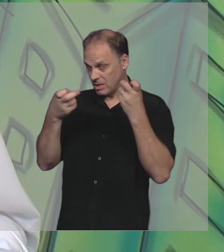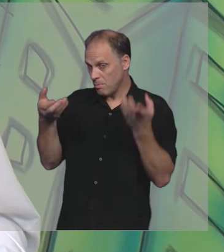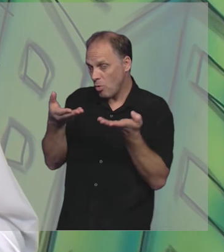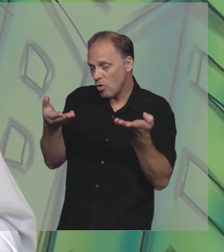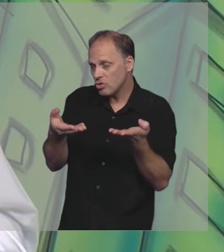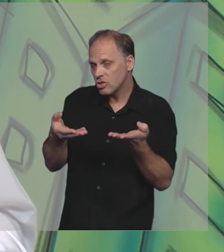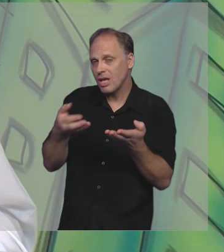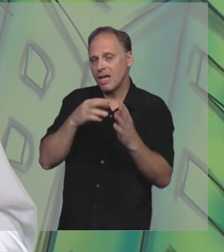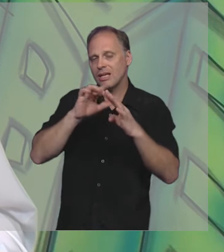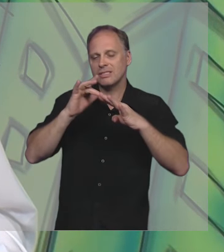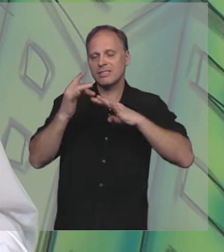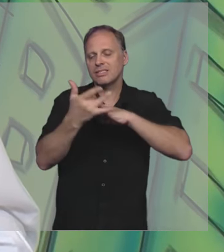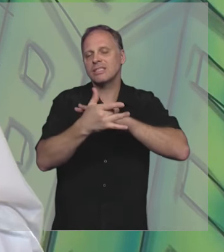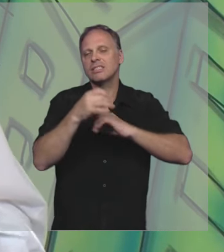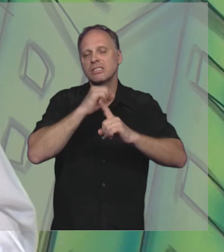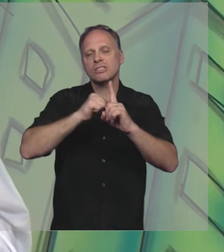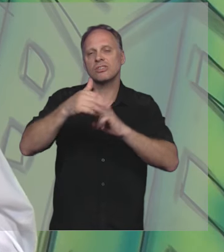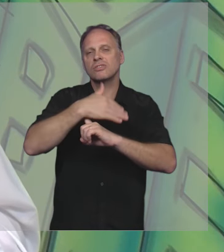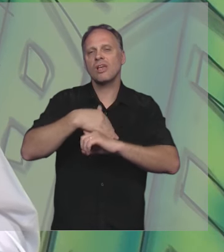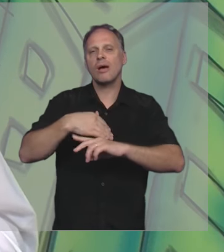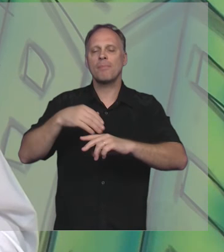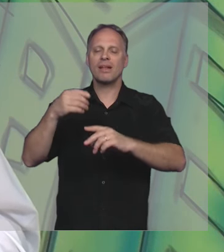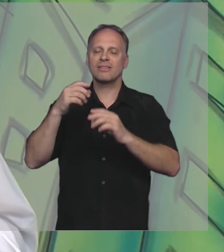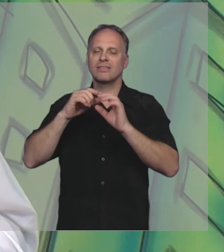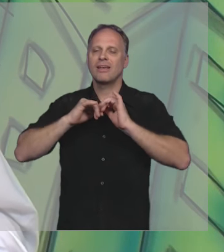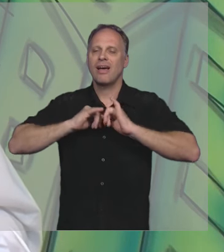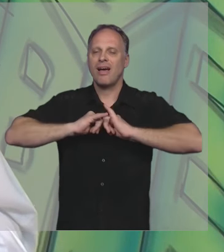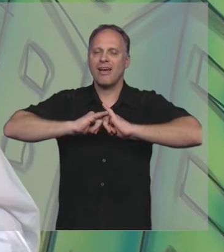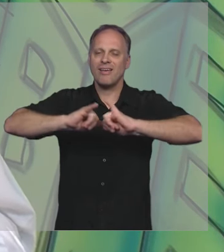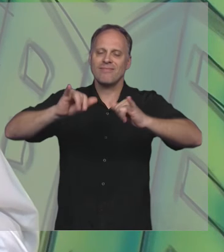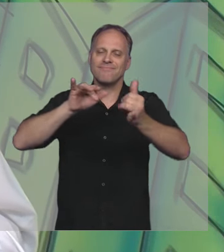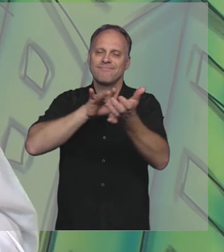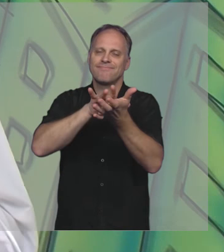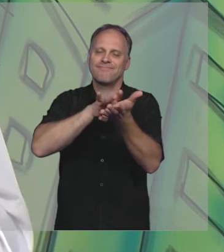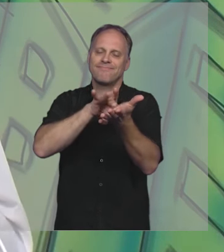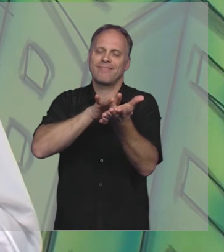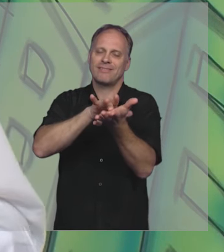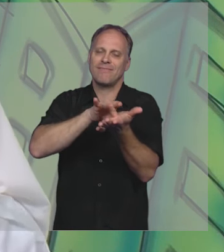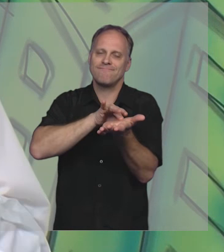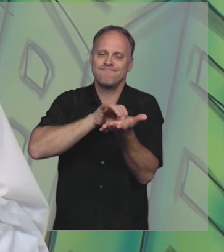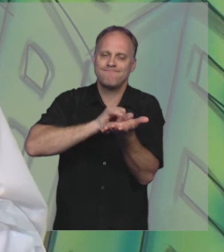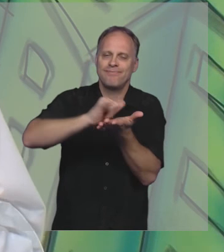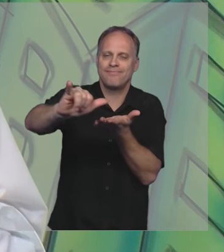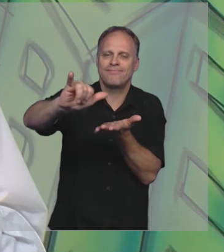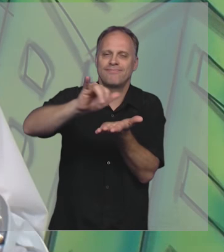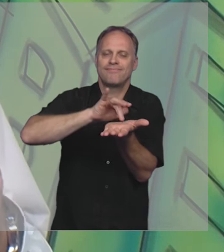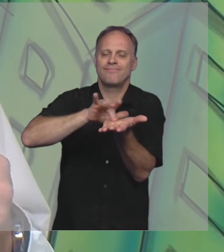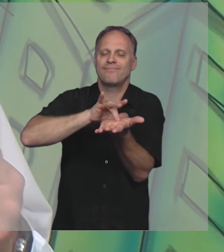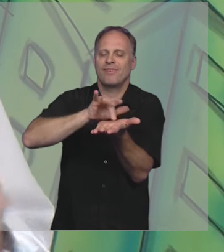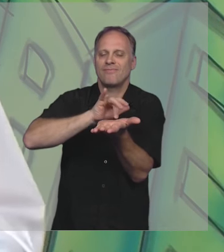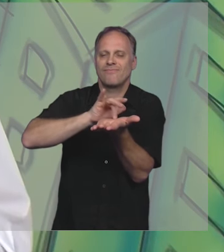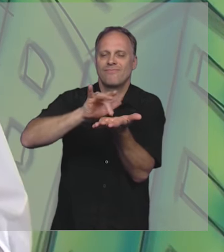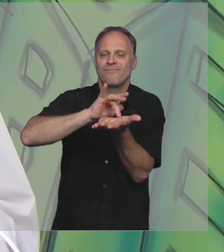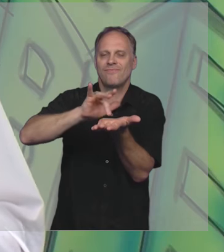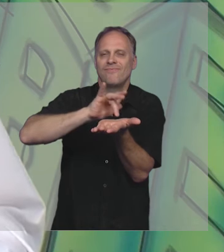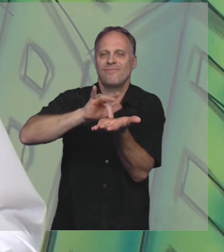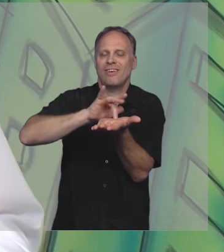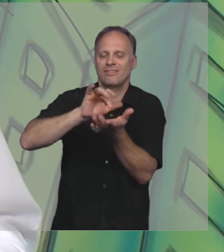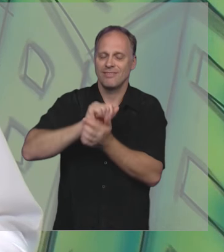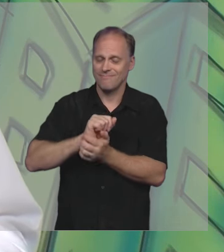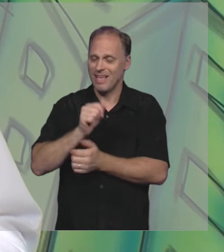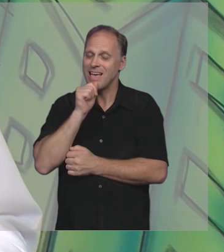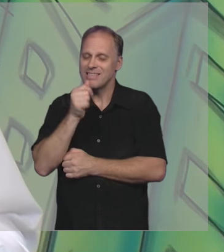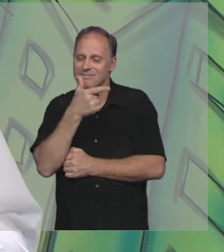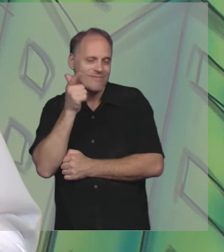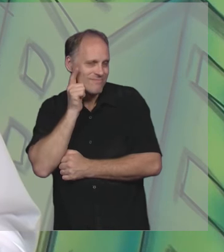hoje é a questão das redes sociais pelo fake news, né? Isso é uma das situações hoje que nós não estamos